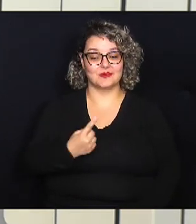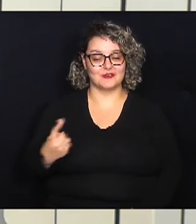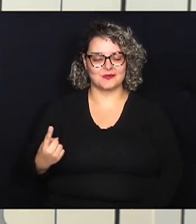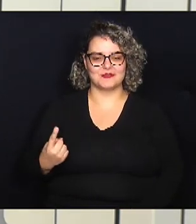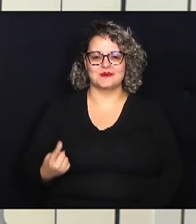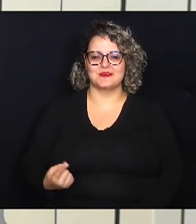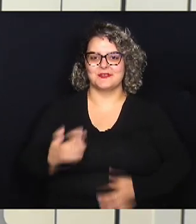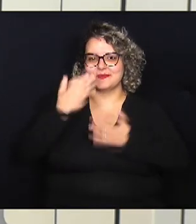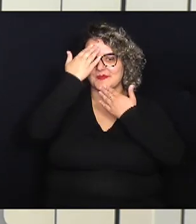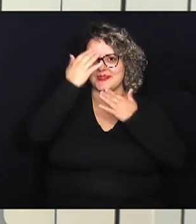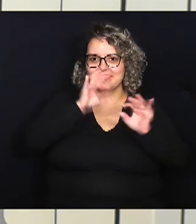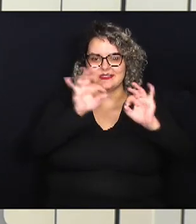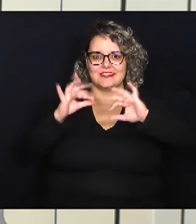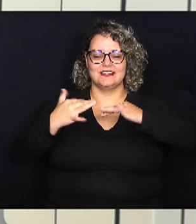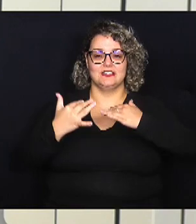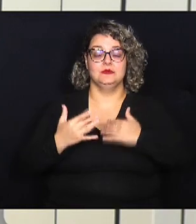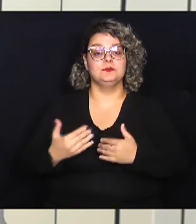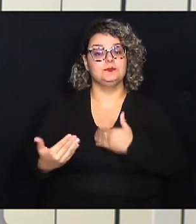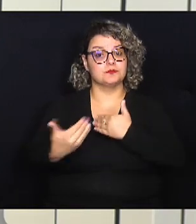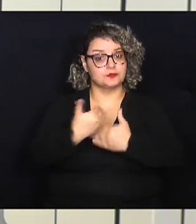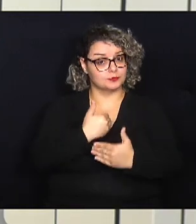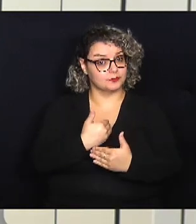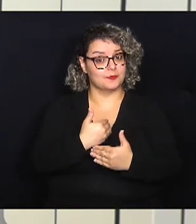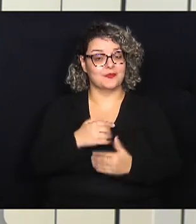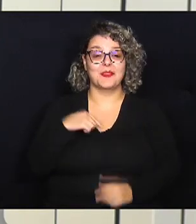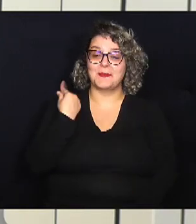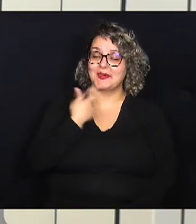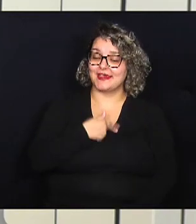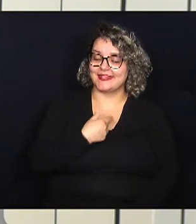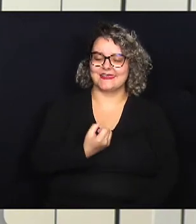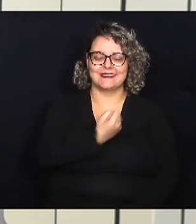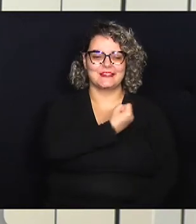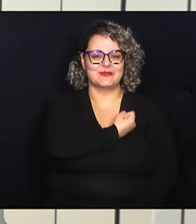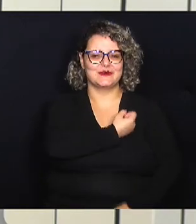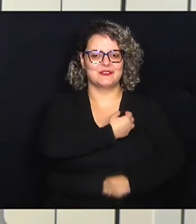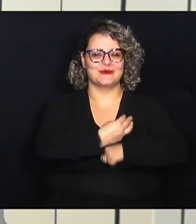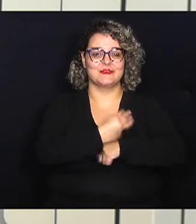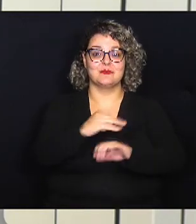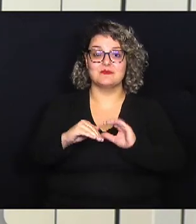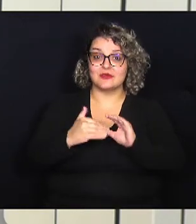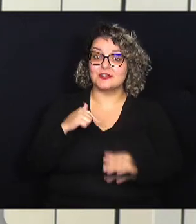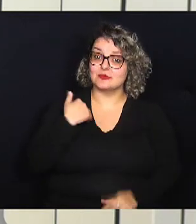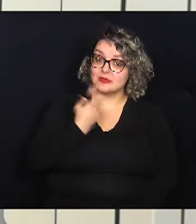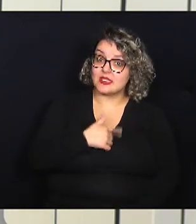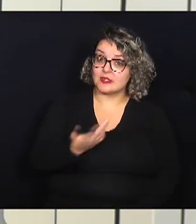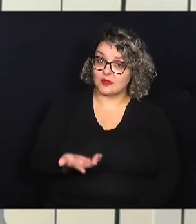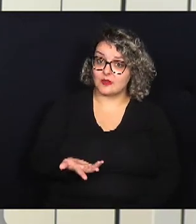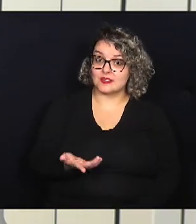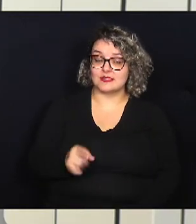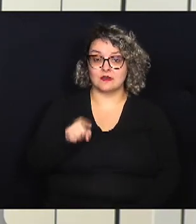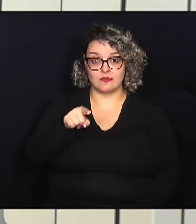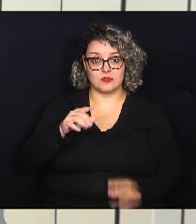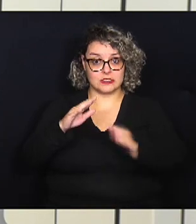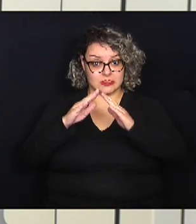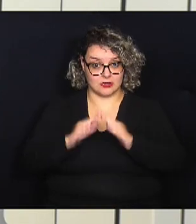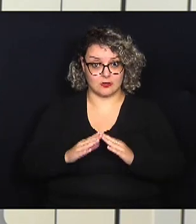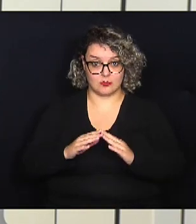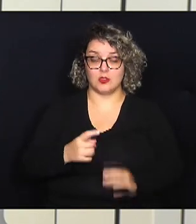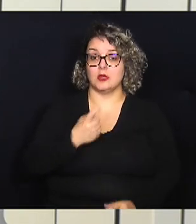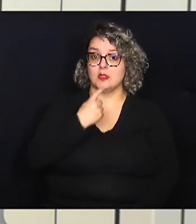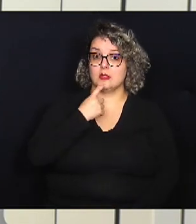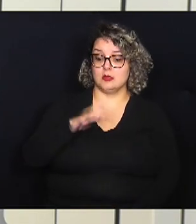sua audiência e participe. Envie a sua mensagem para o número do nosso WhatsApp. 19